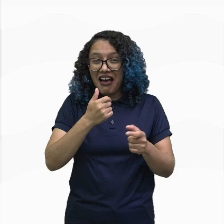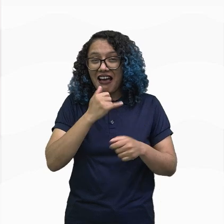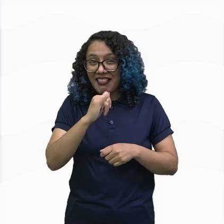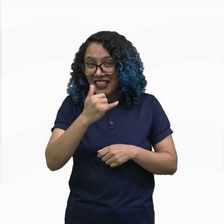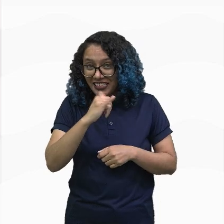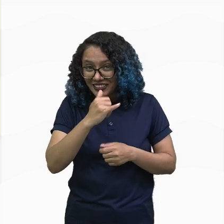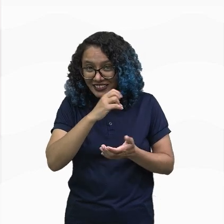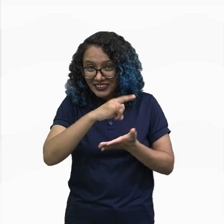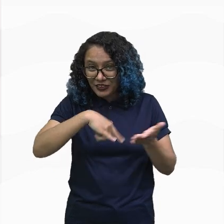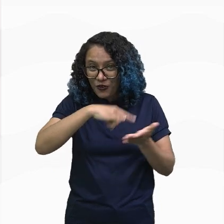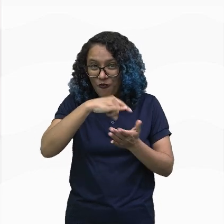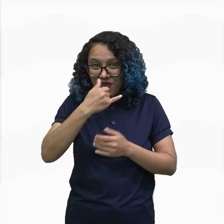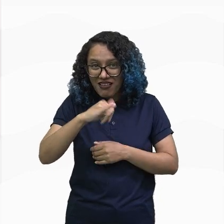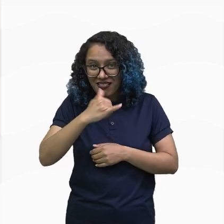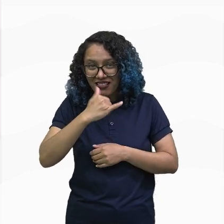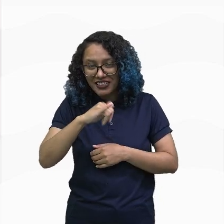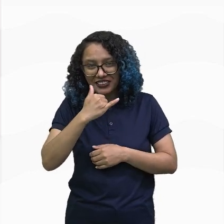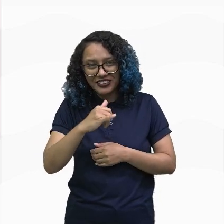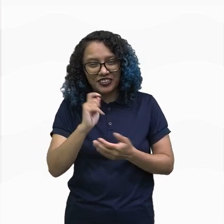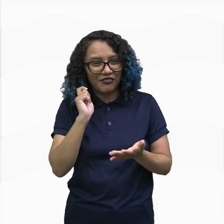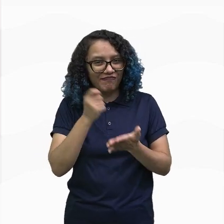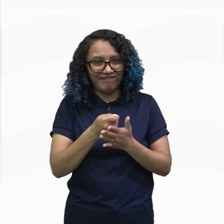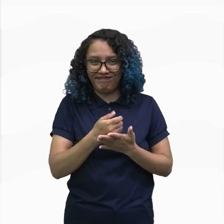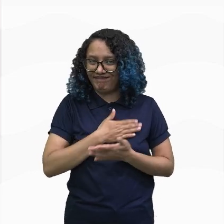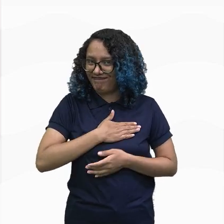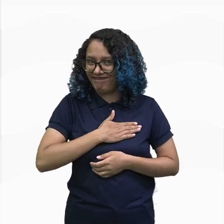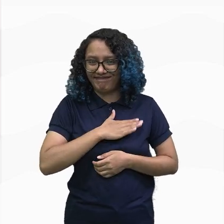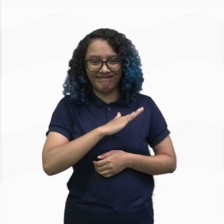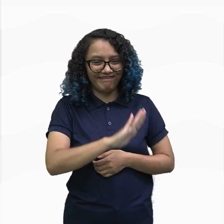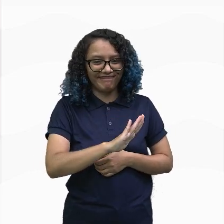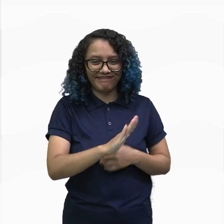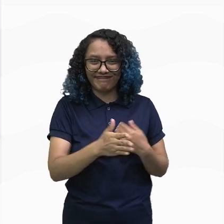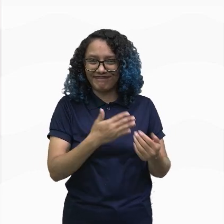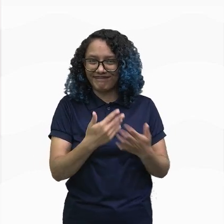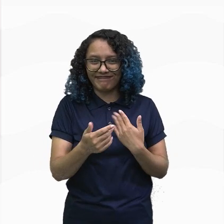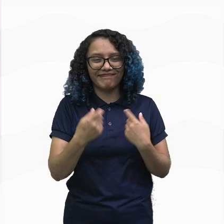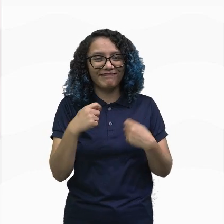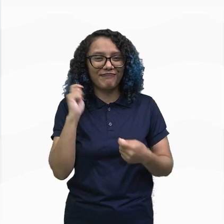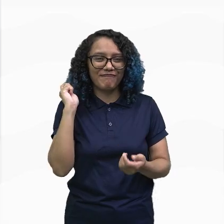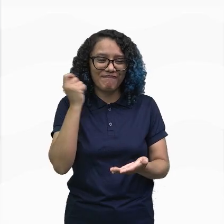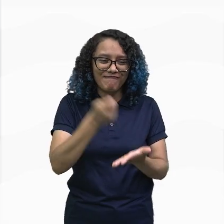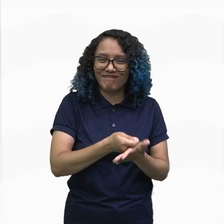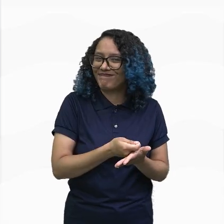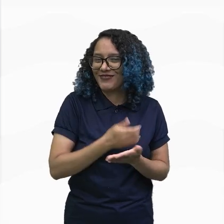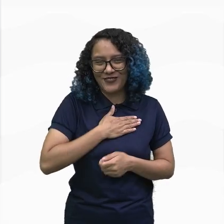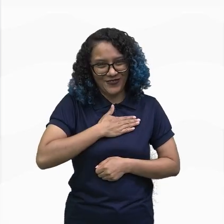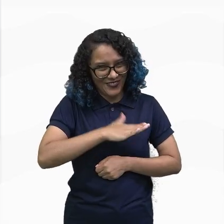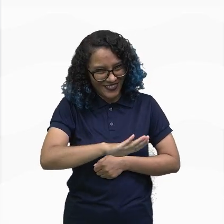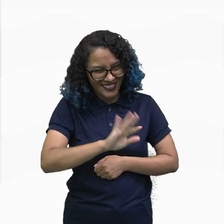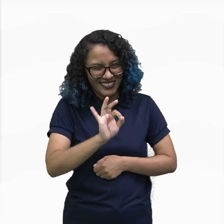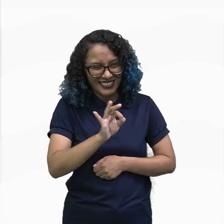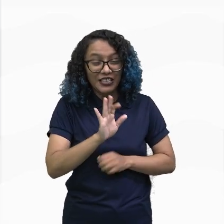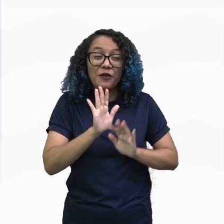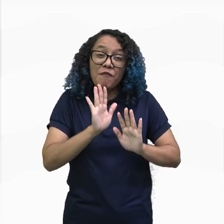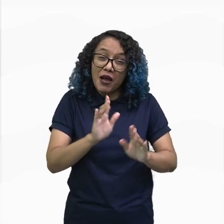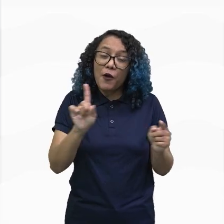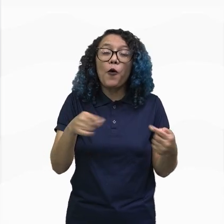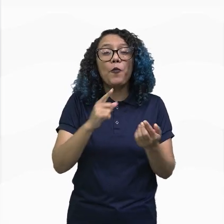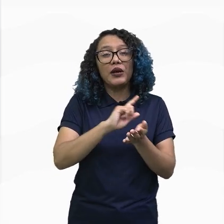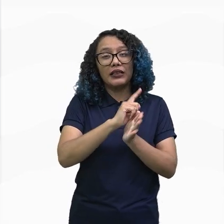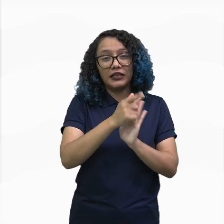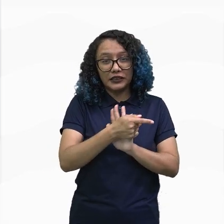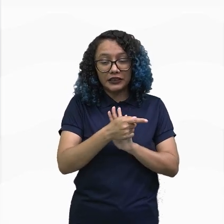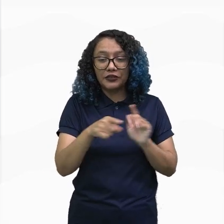não é legal esse gênero textual. Não gostamos, né? Nada que precisamos tirar dinheiro do nosso bolso. Mas é um gênero,